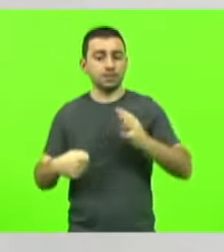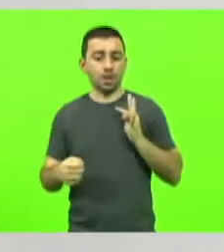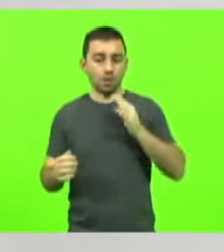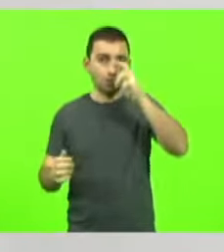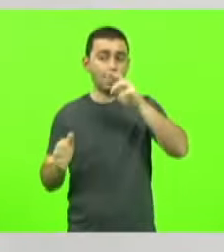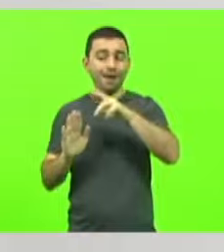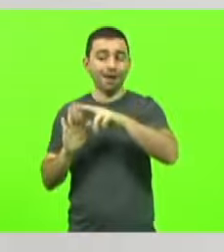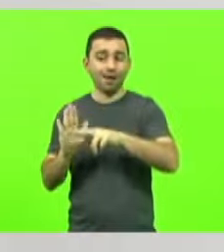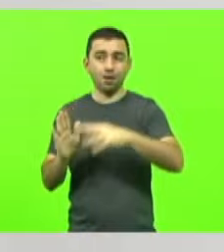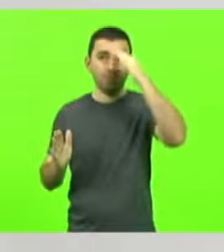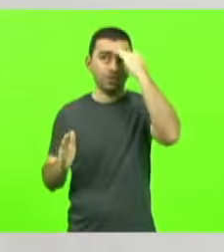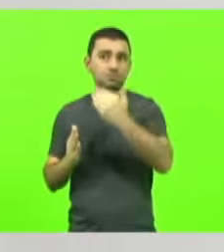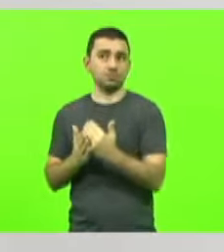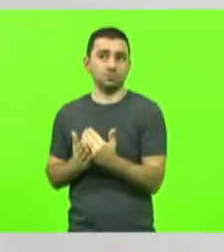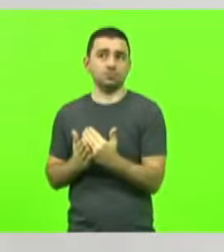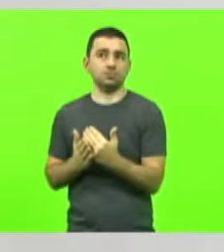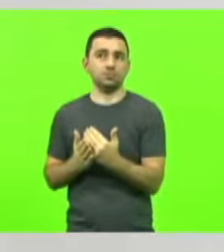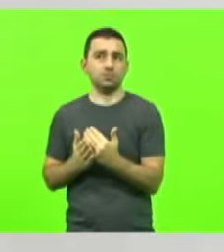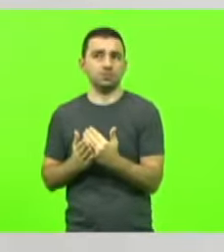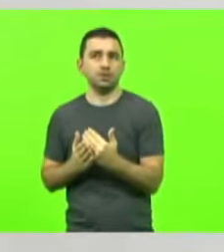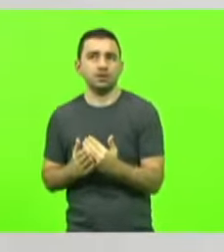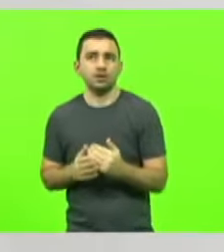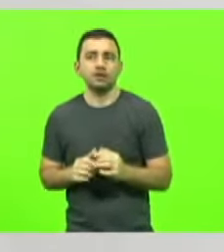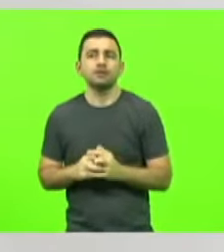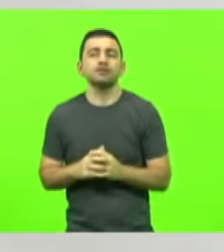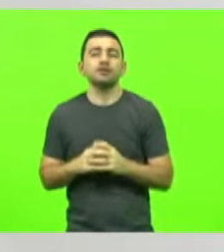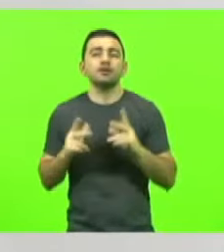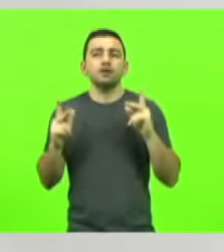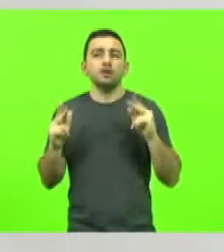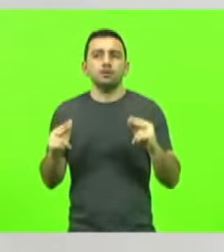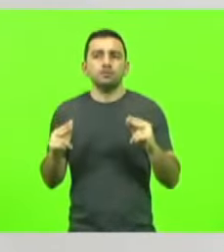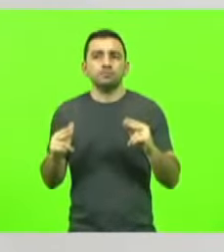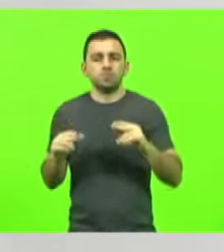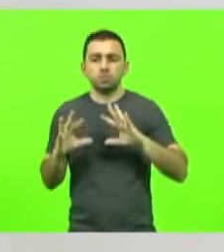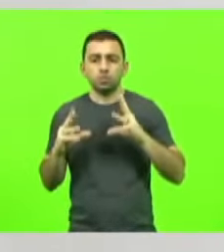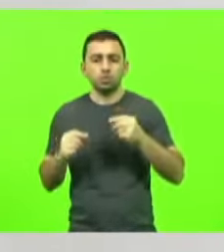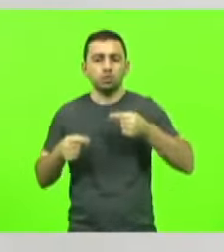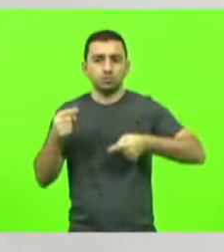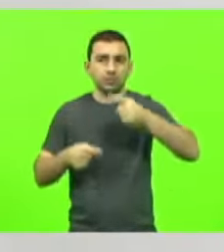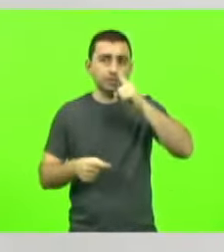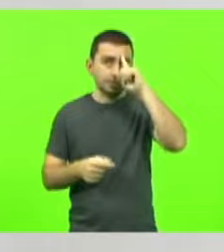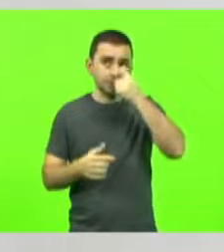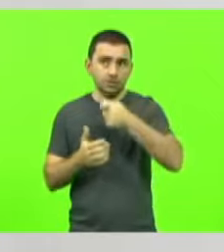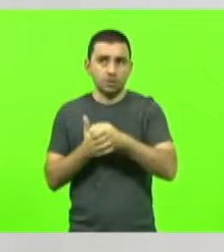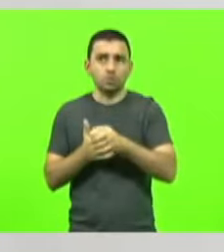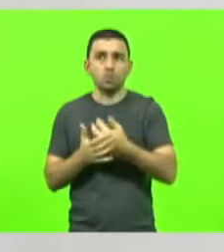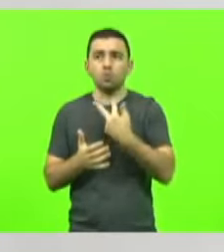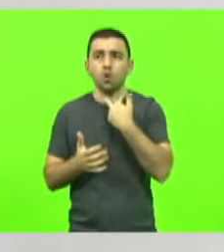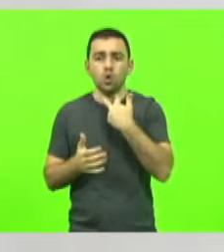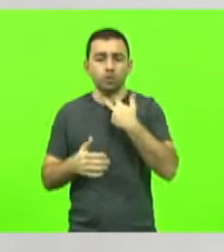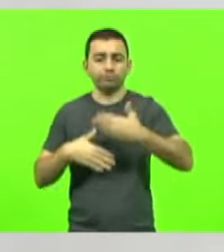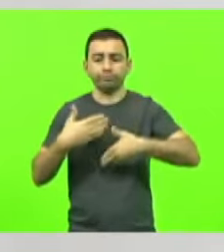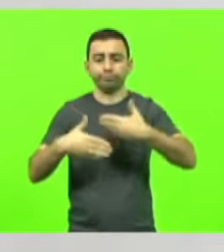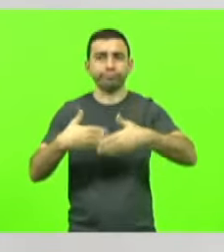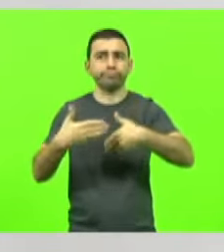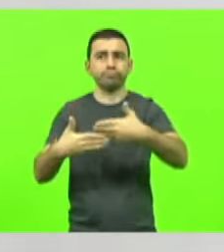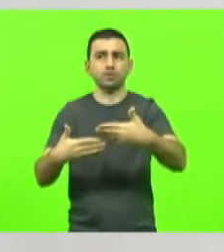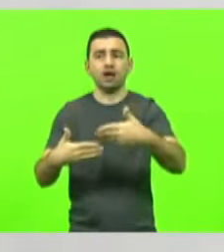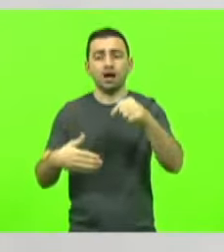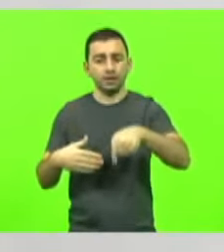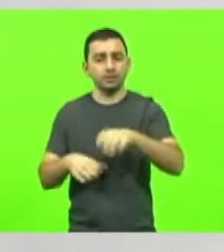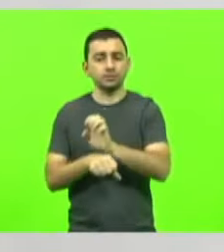Deus, seja da vontade dele, as decisões políticas não vão interferir diretamente no bom andamento do Estado de Santa Catarina e será